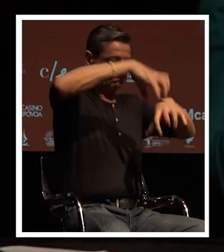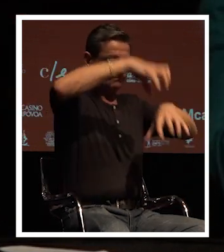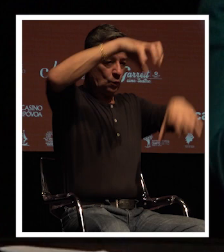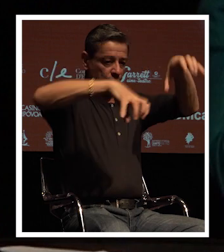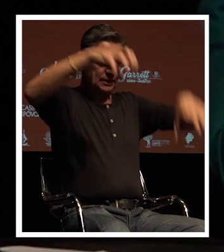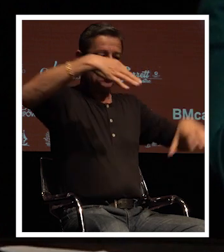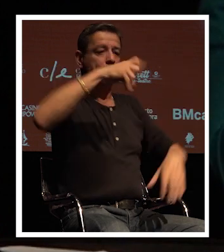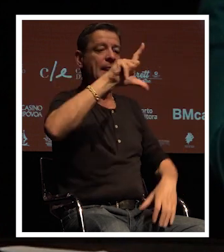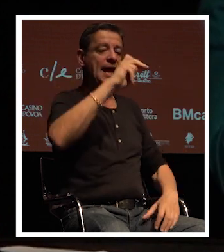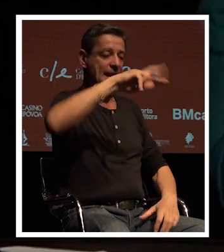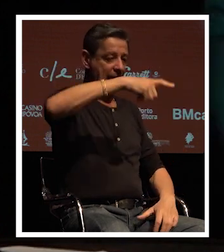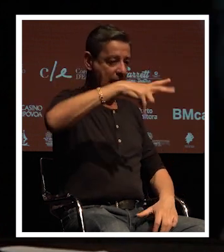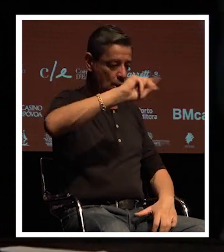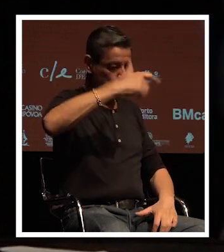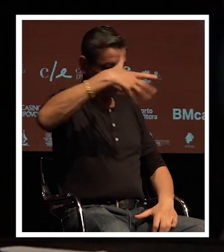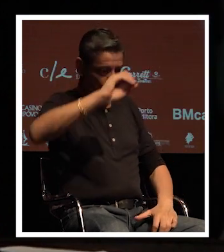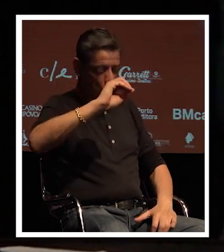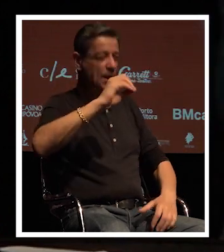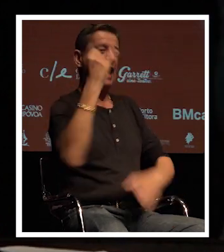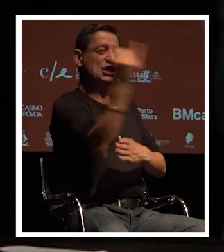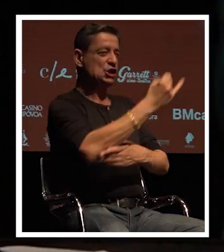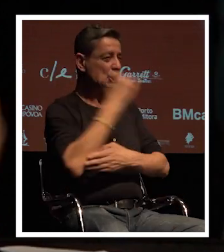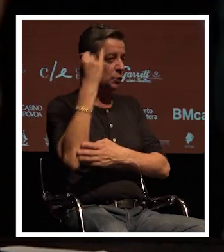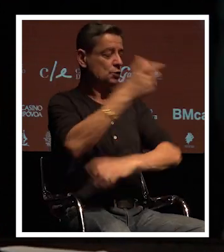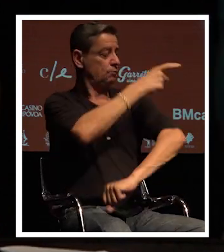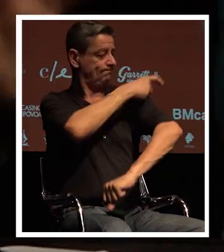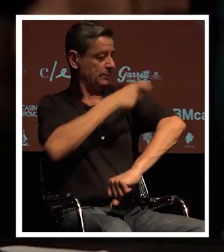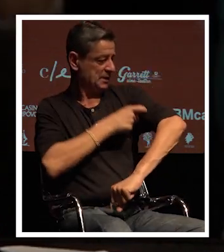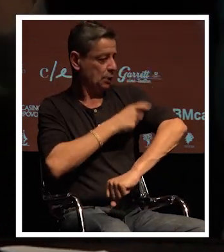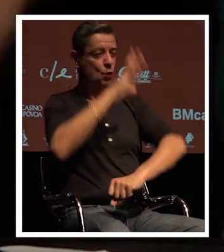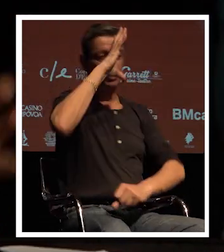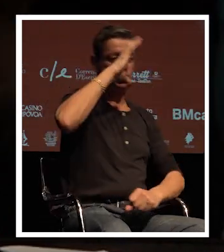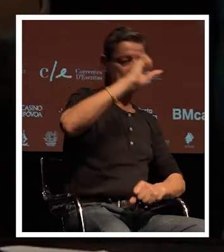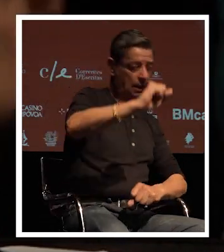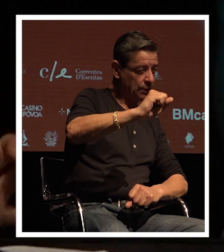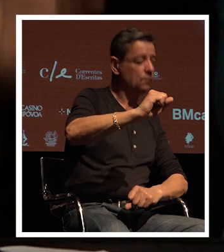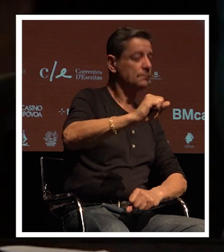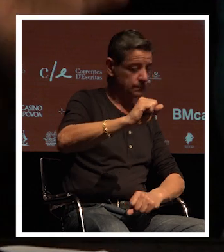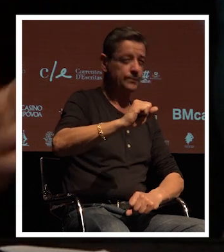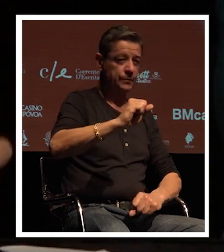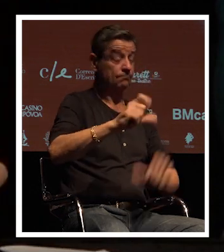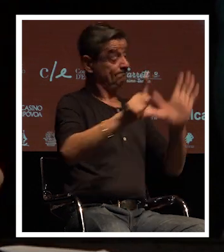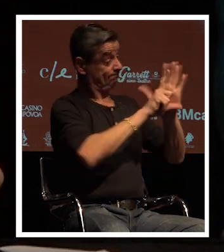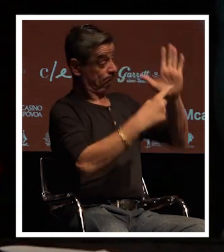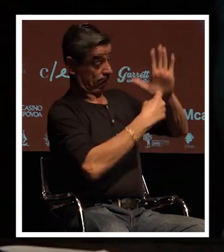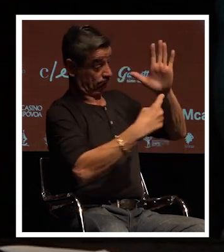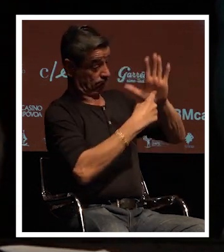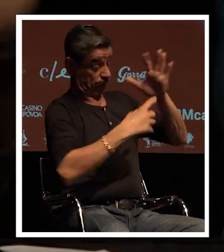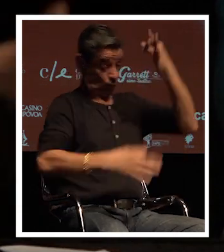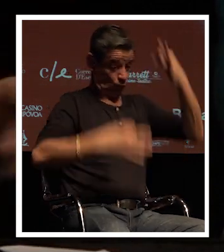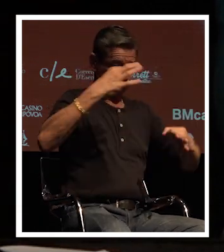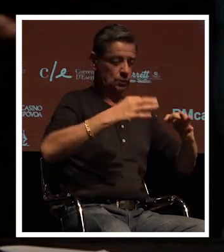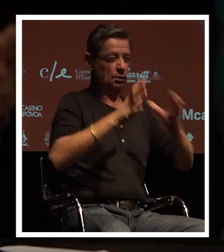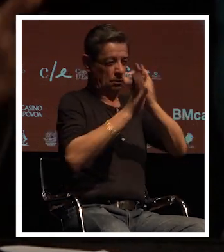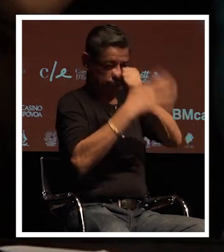plan alto e as instituições que representam estado na sua essência jurídica executiva foram